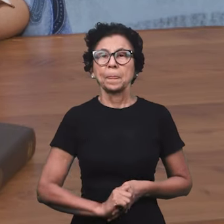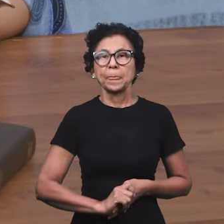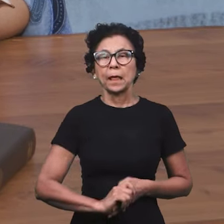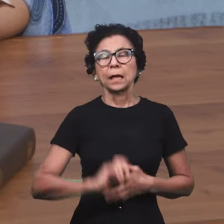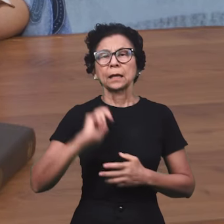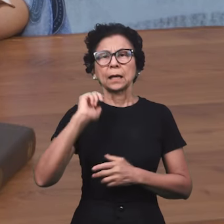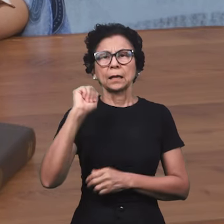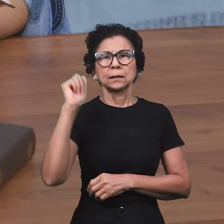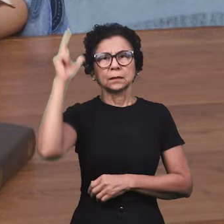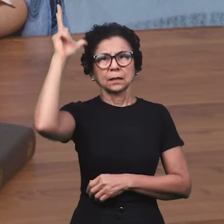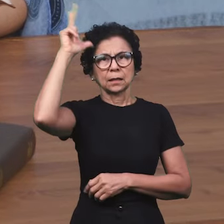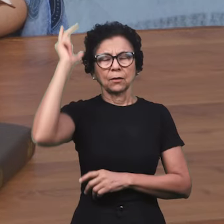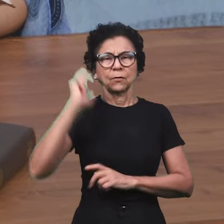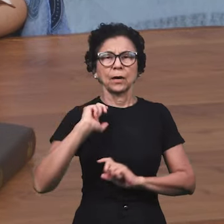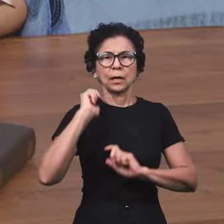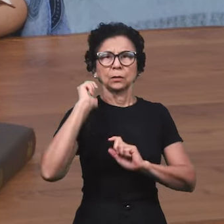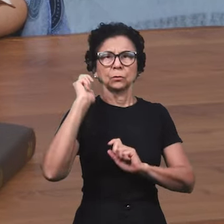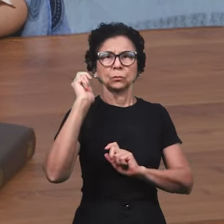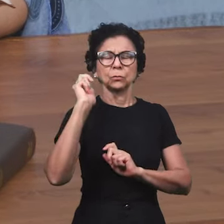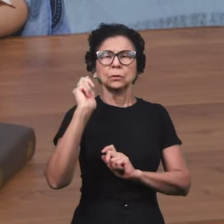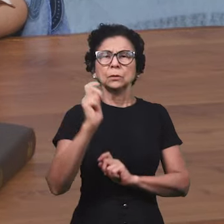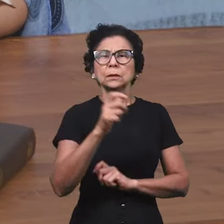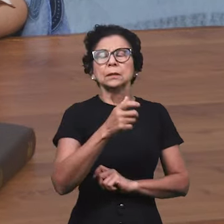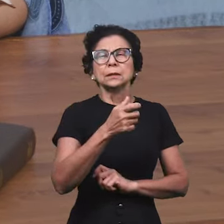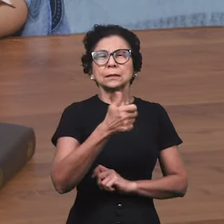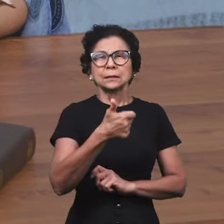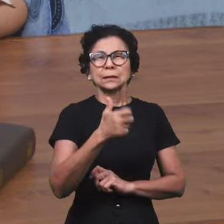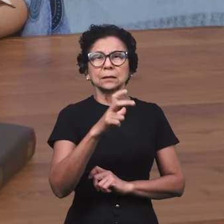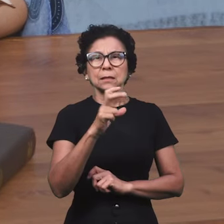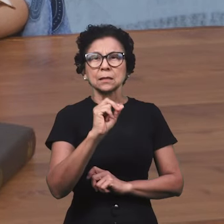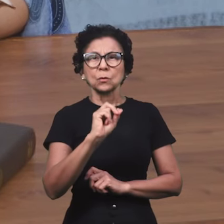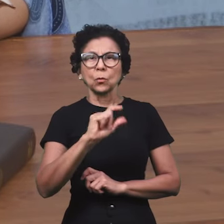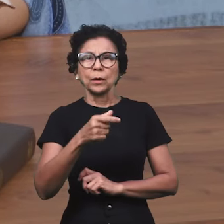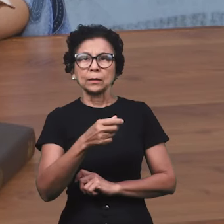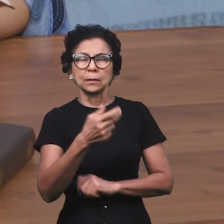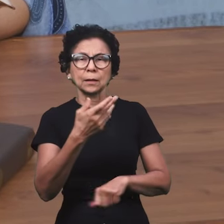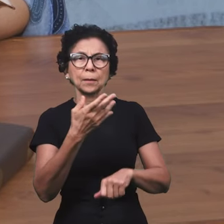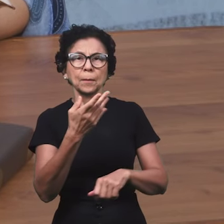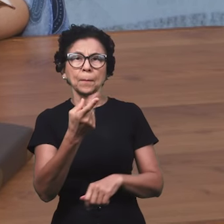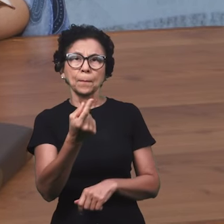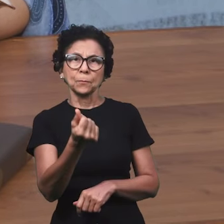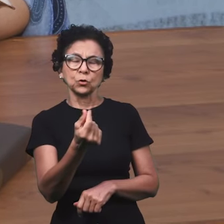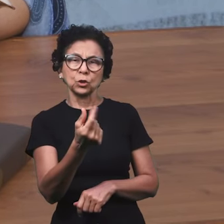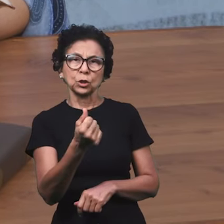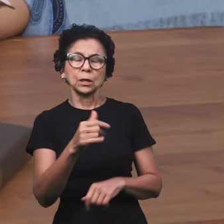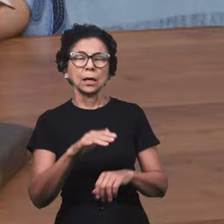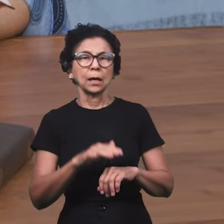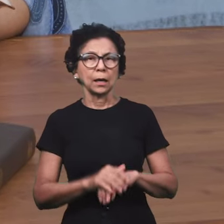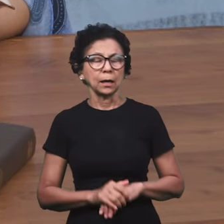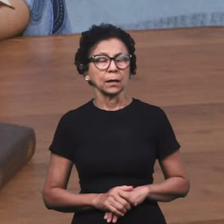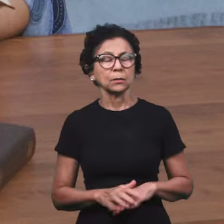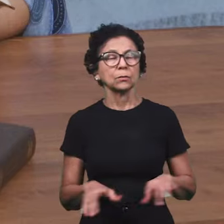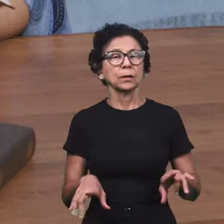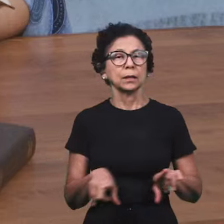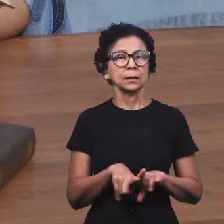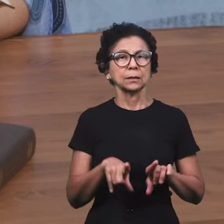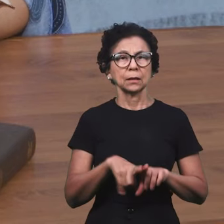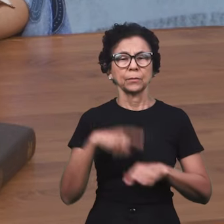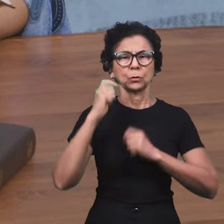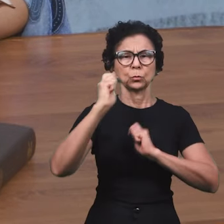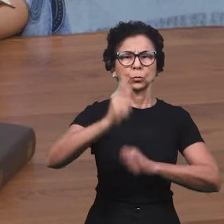de prata e cada cavalo por 150. E assim, por meio deles,